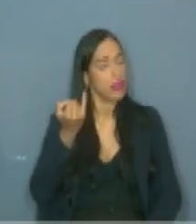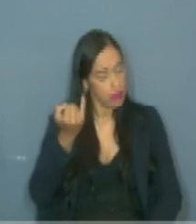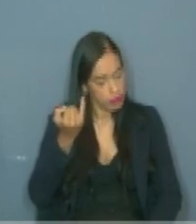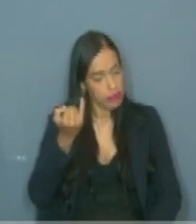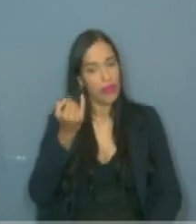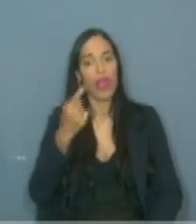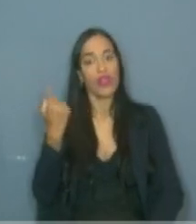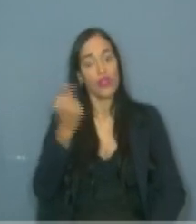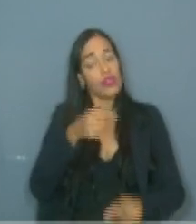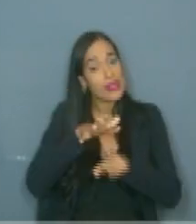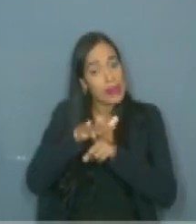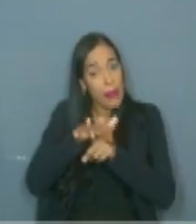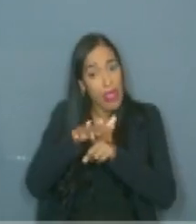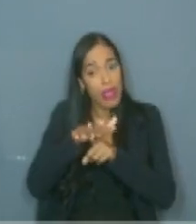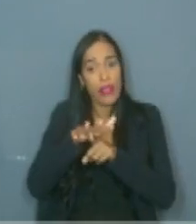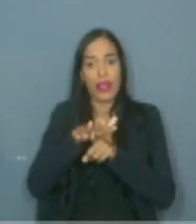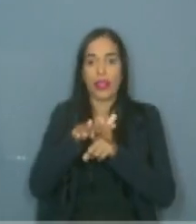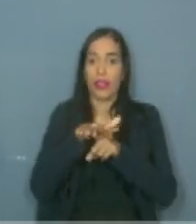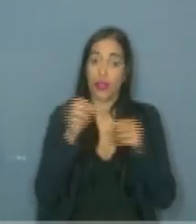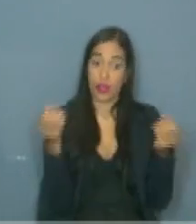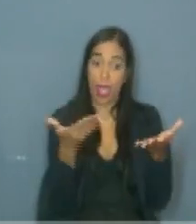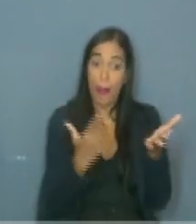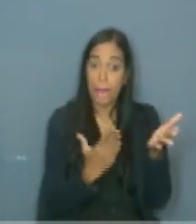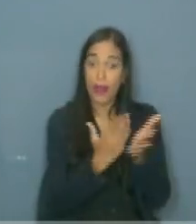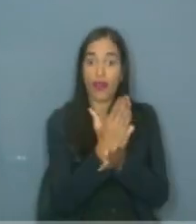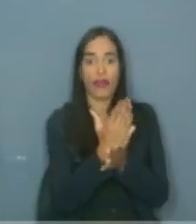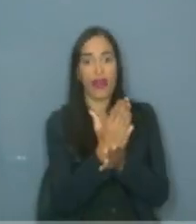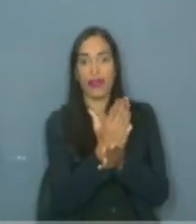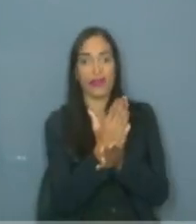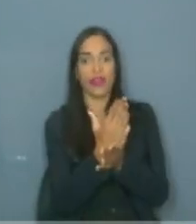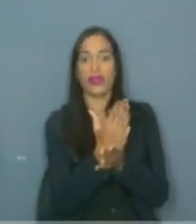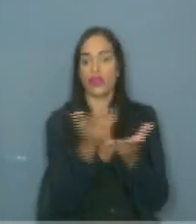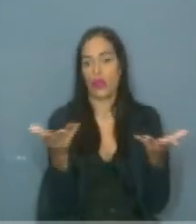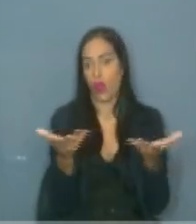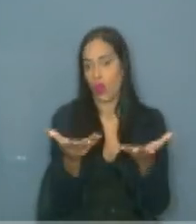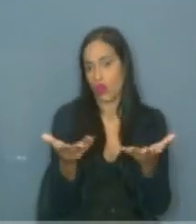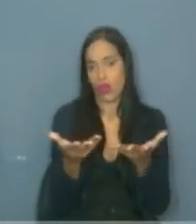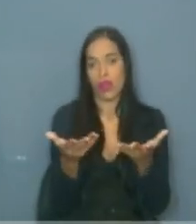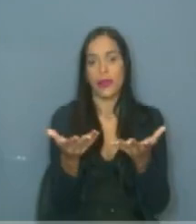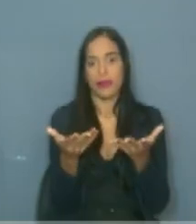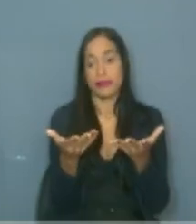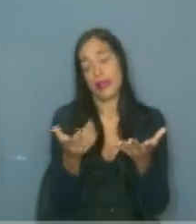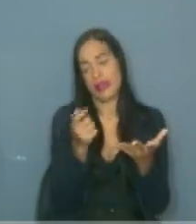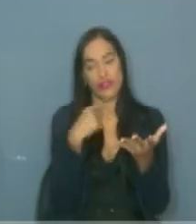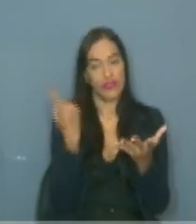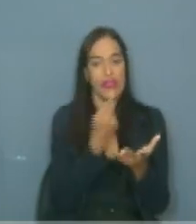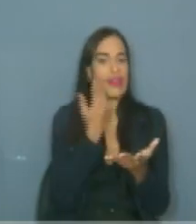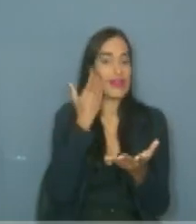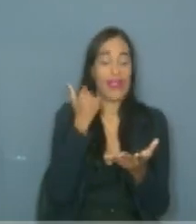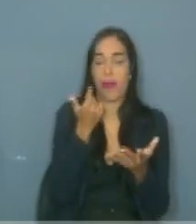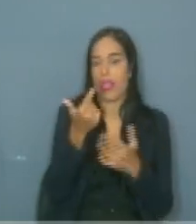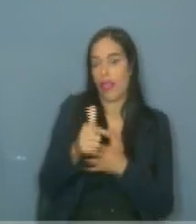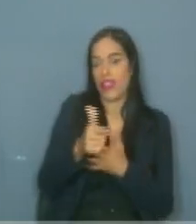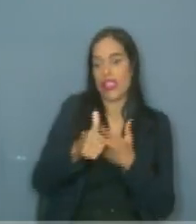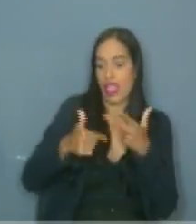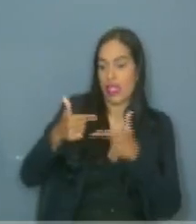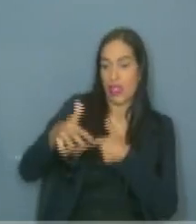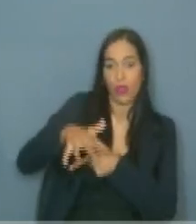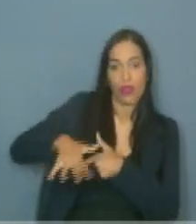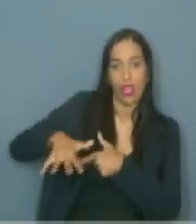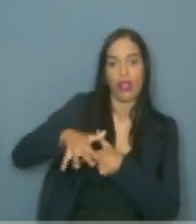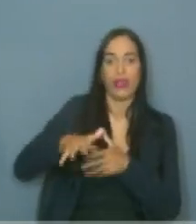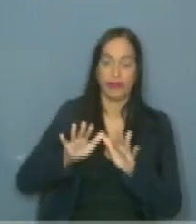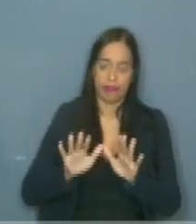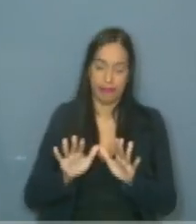nossas emendas, que muitas delas estão sendo aprovadas, mas não são impositivas, a gente sabe que não vai ser executada, né, vereador? E outras que estão